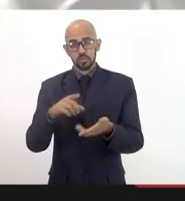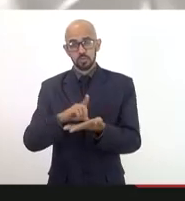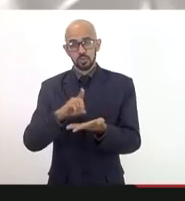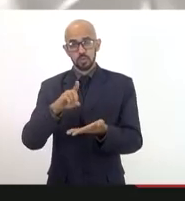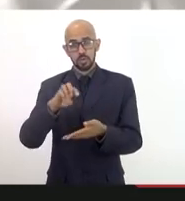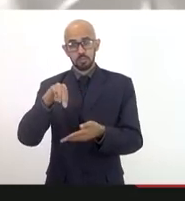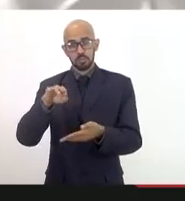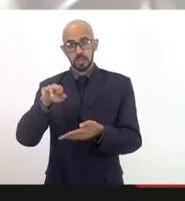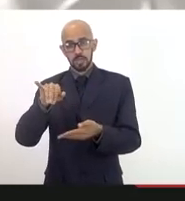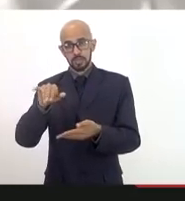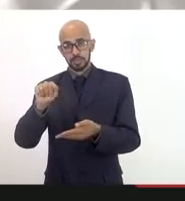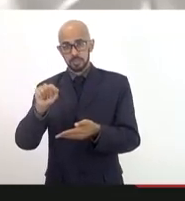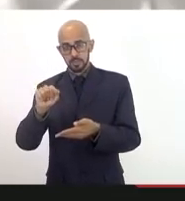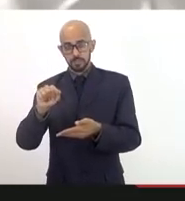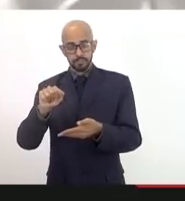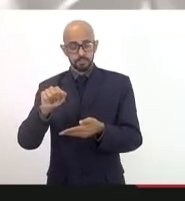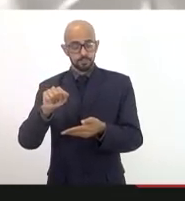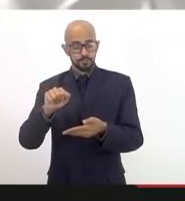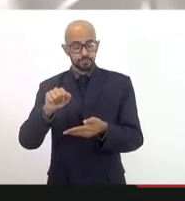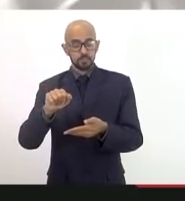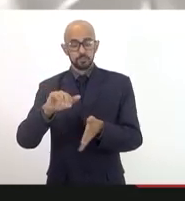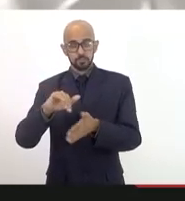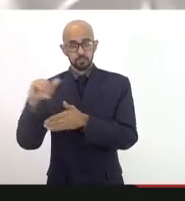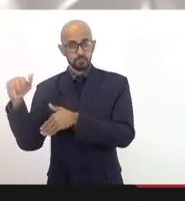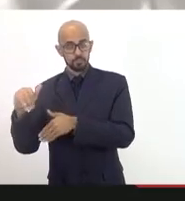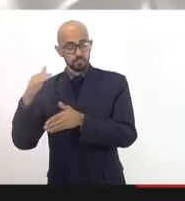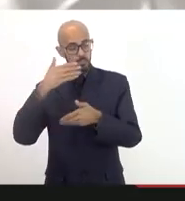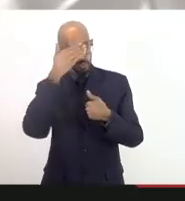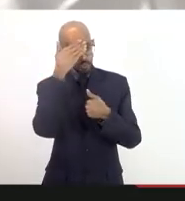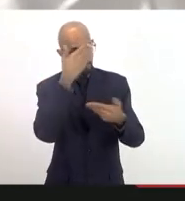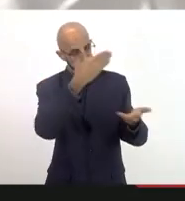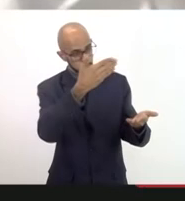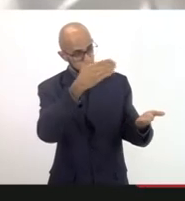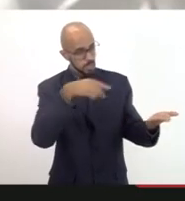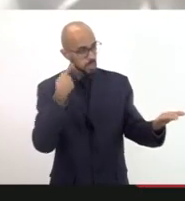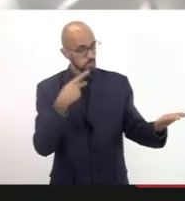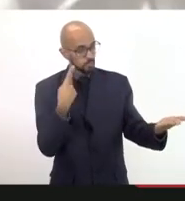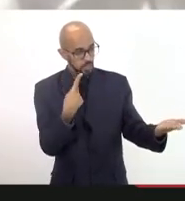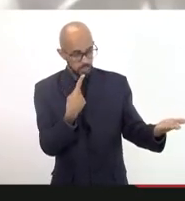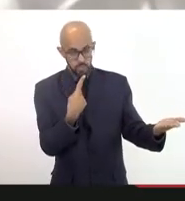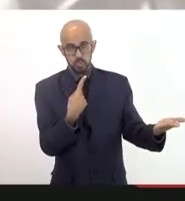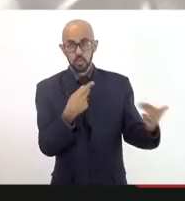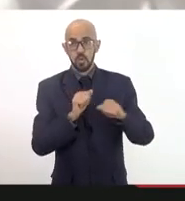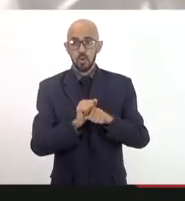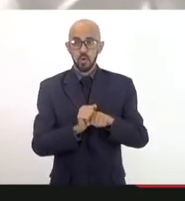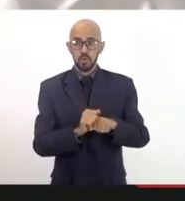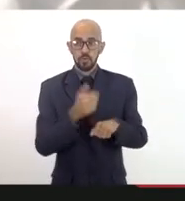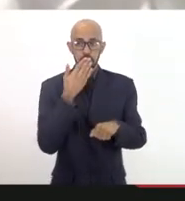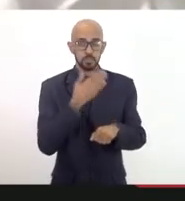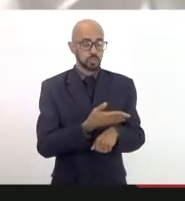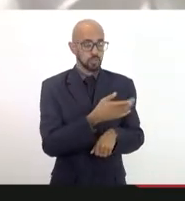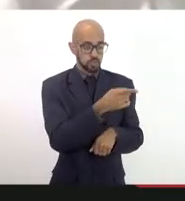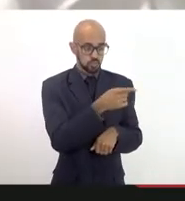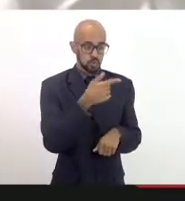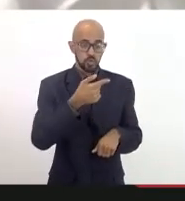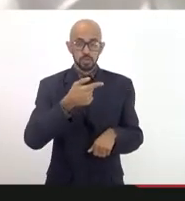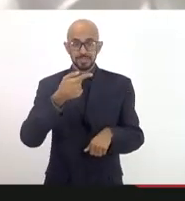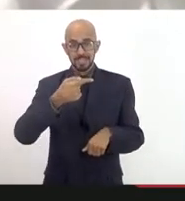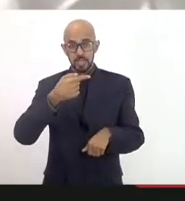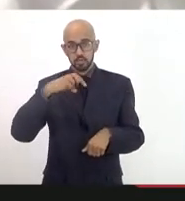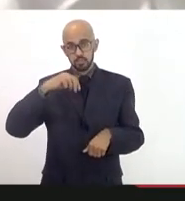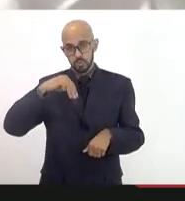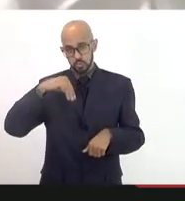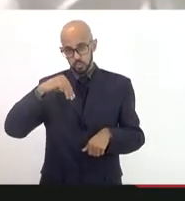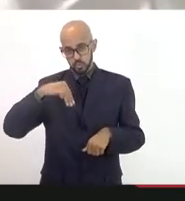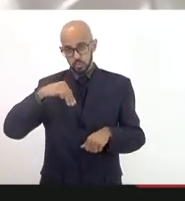Paulo Pinheiro, muito obrigada por estar conosco. Você, desagradável, vou conceder a Vossa Excelência 7 minutos para